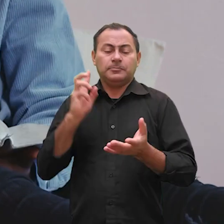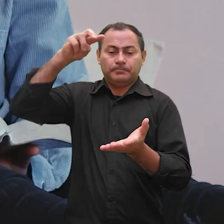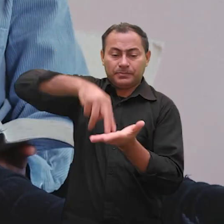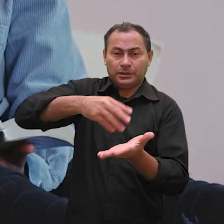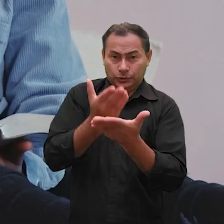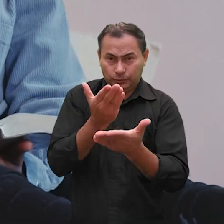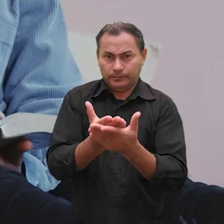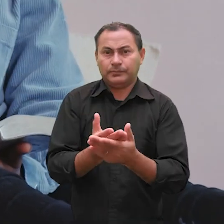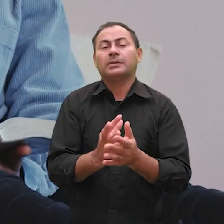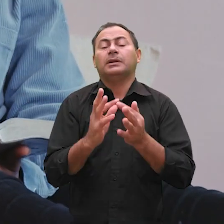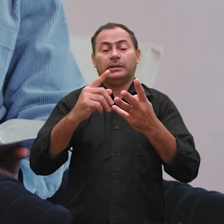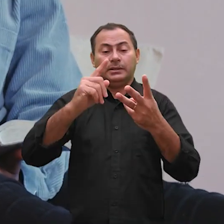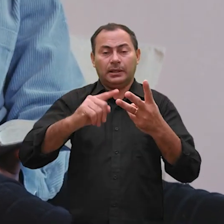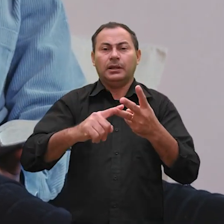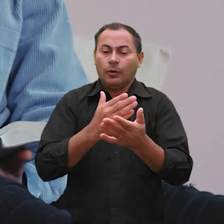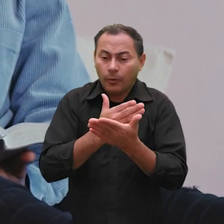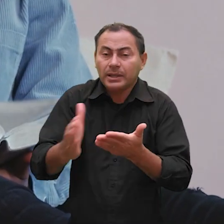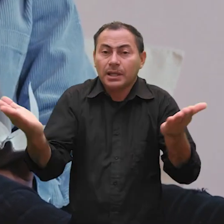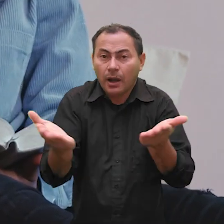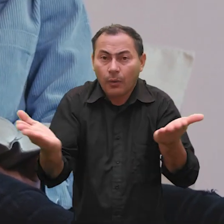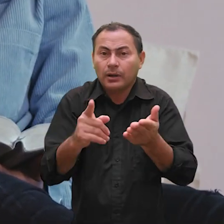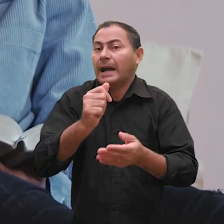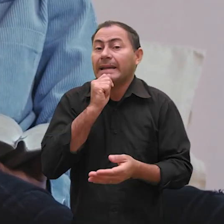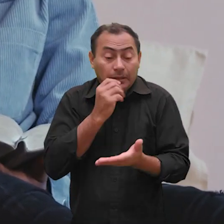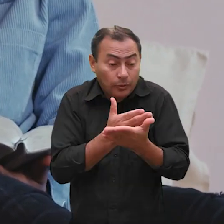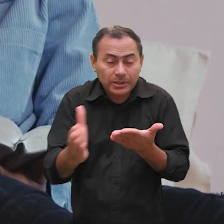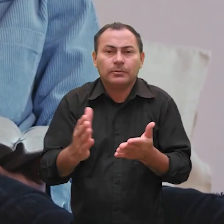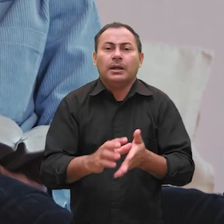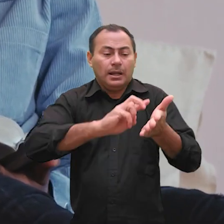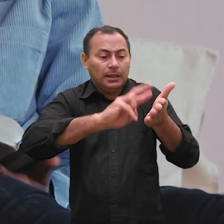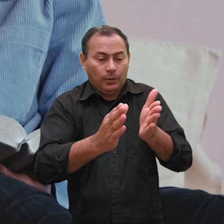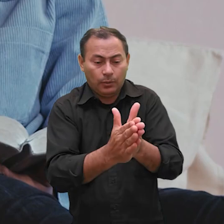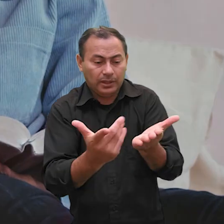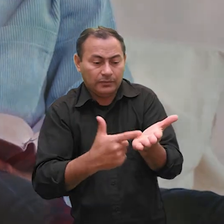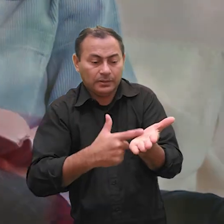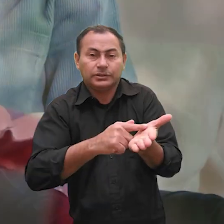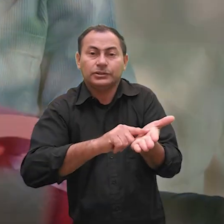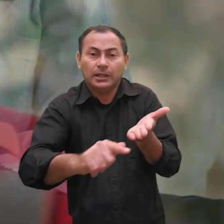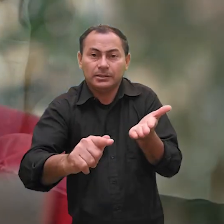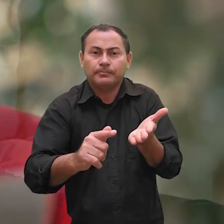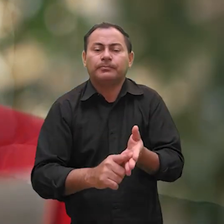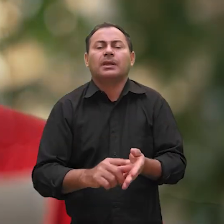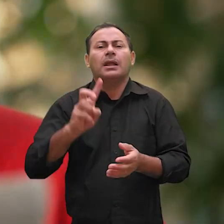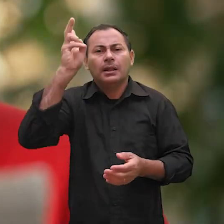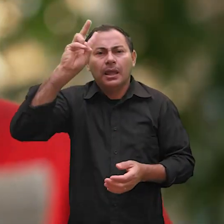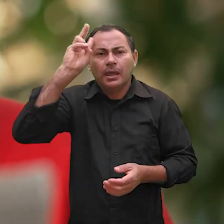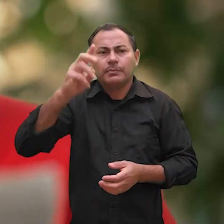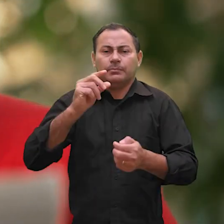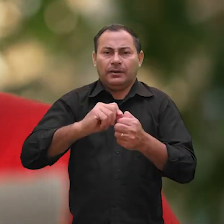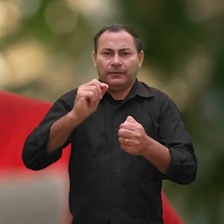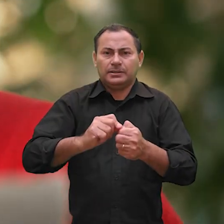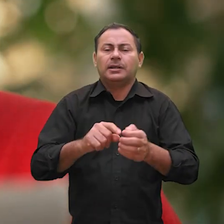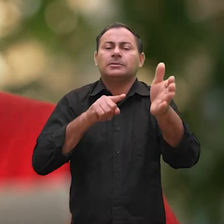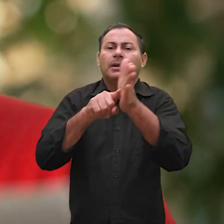participar desse importante estudo. Finalmente, comece agora, se você ainda não começou, a ler o livro de Gênesis. E